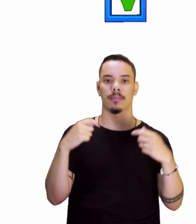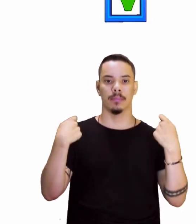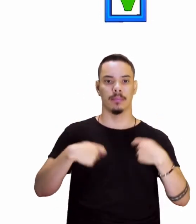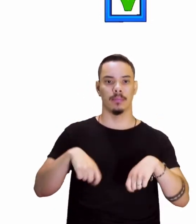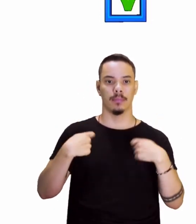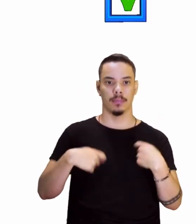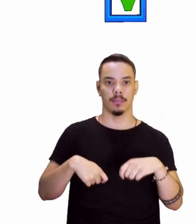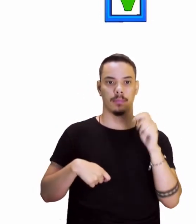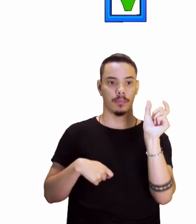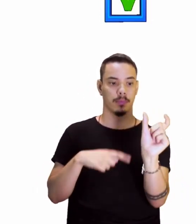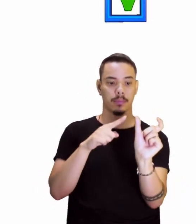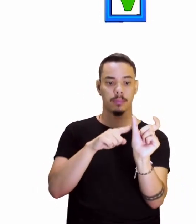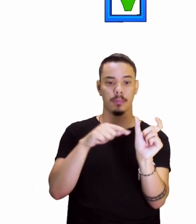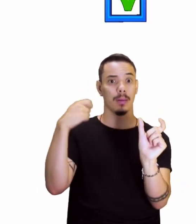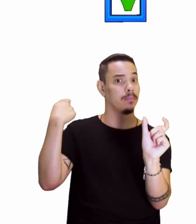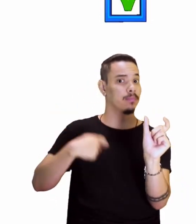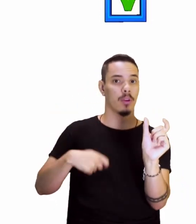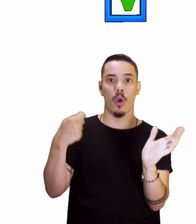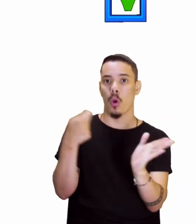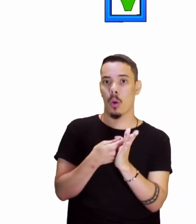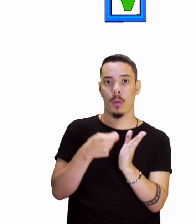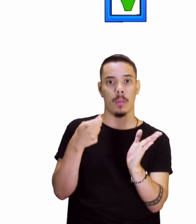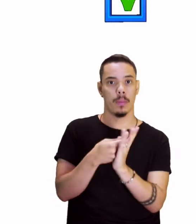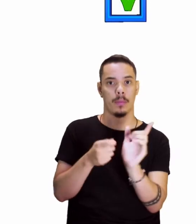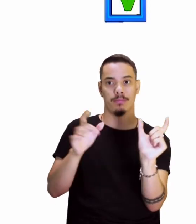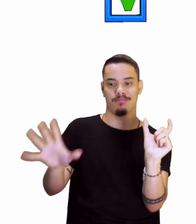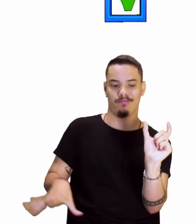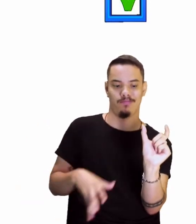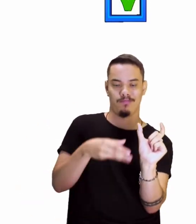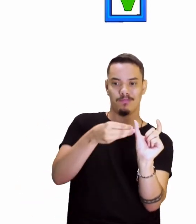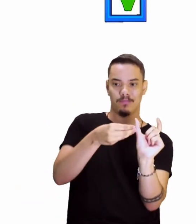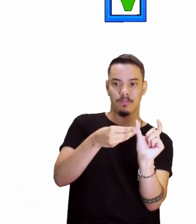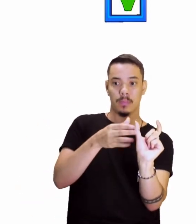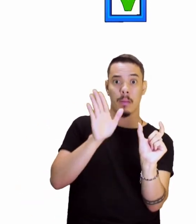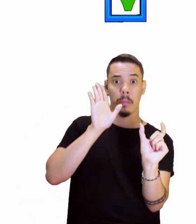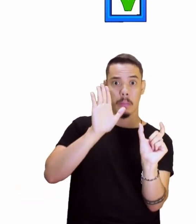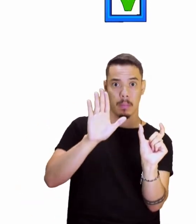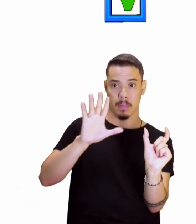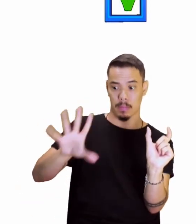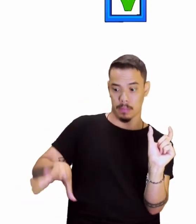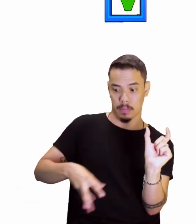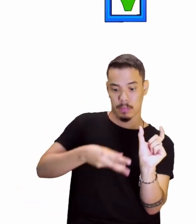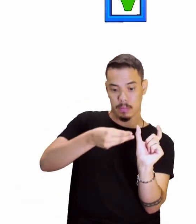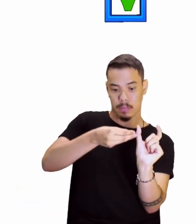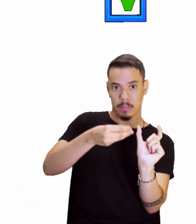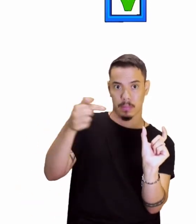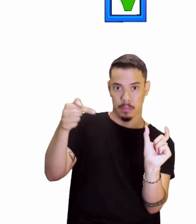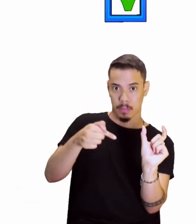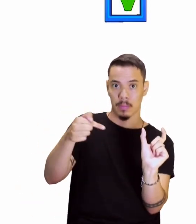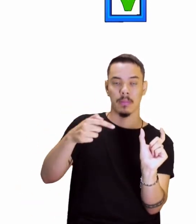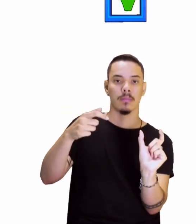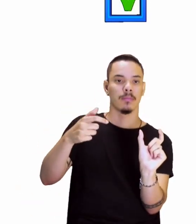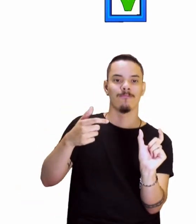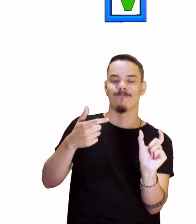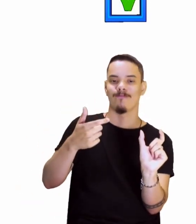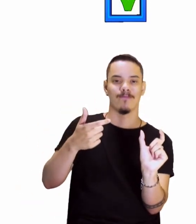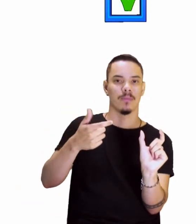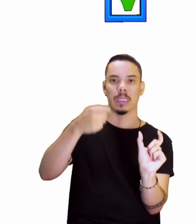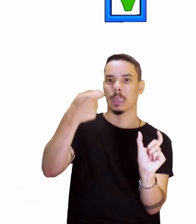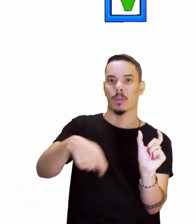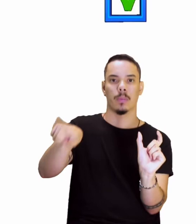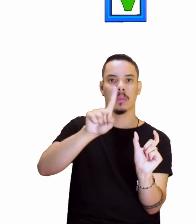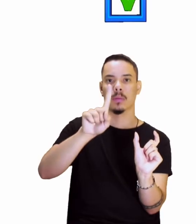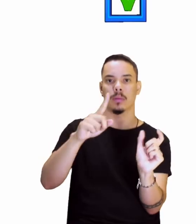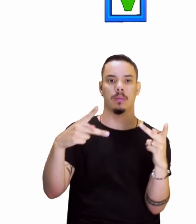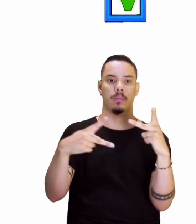um complemento, tá certo? Só que esse complemento, ele vai ser sem